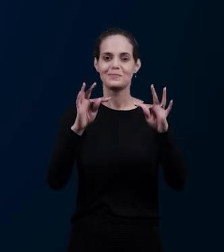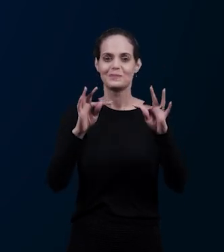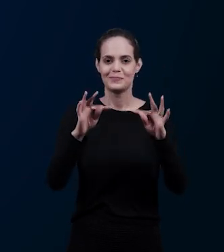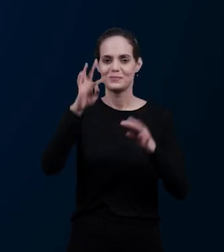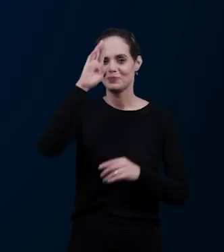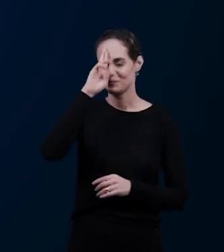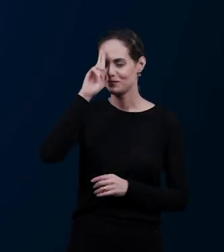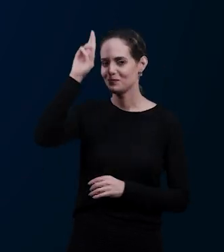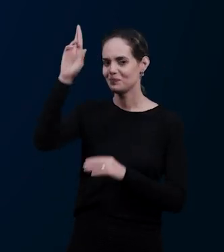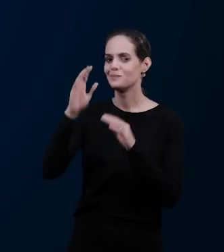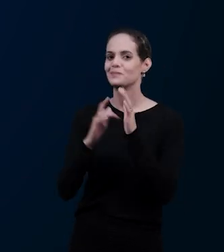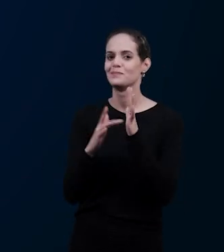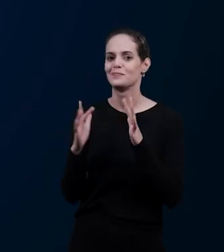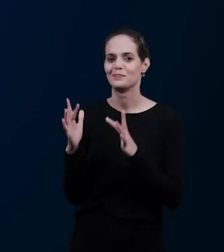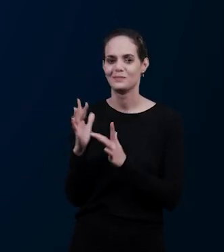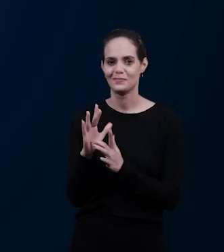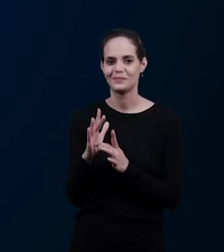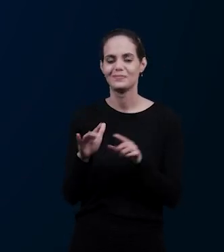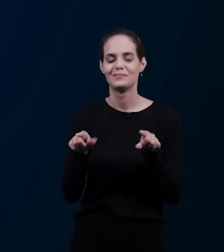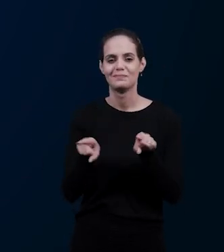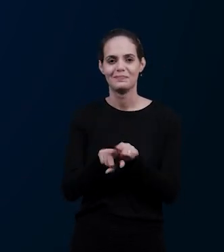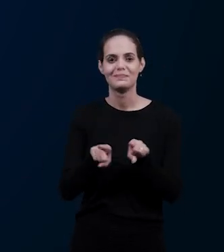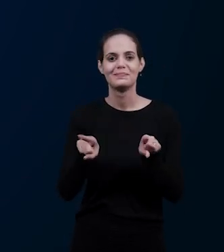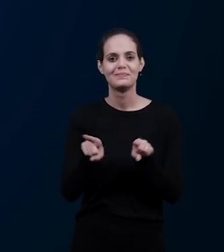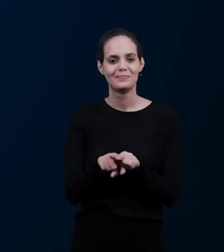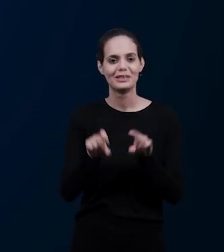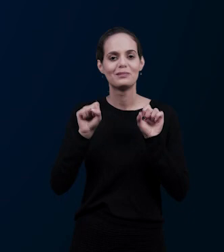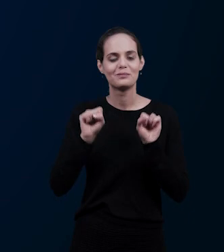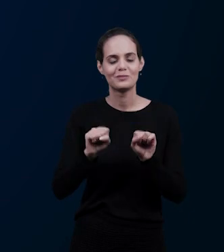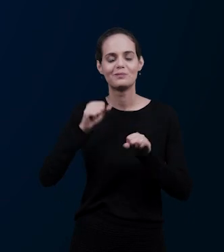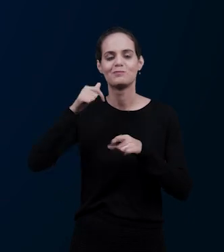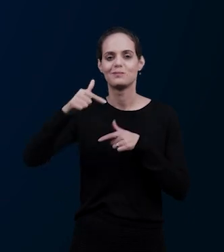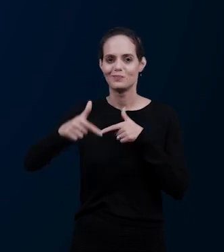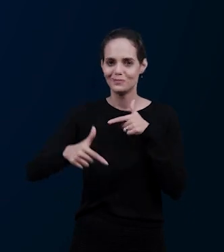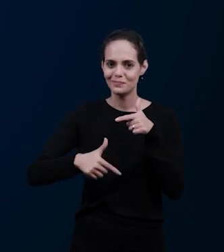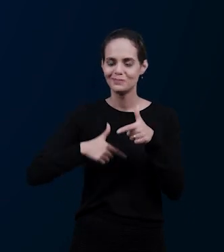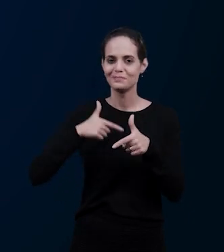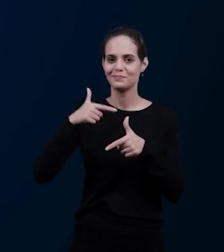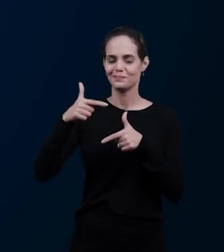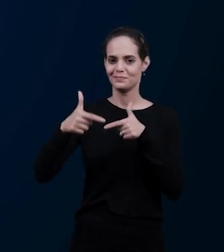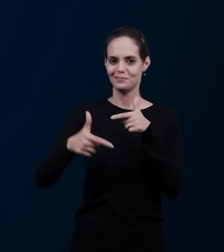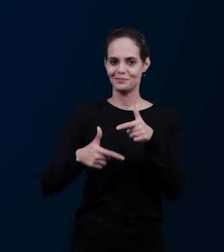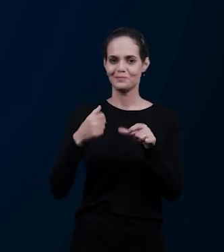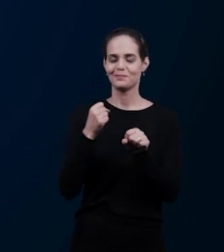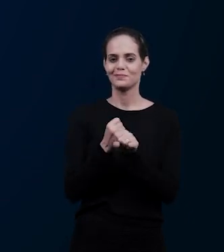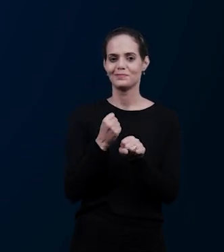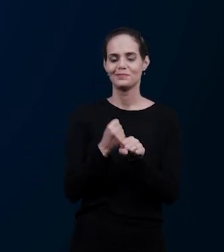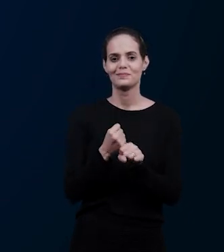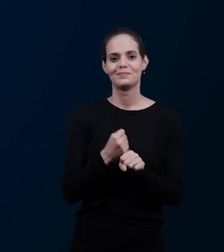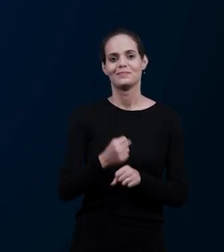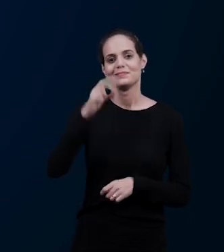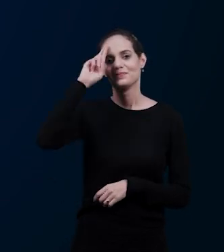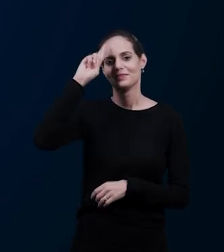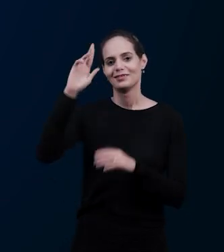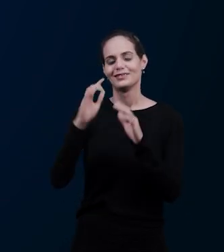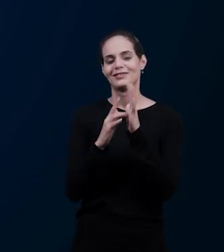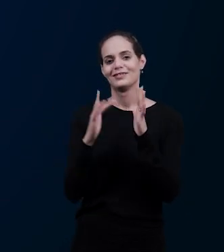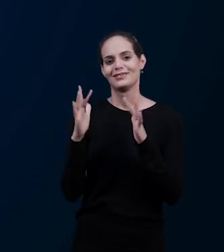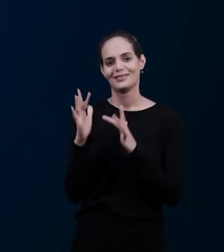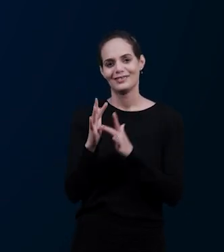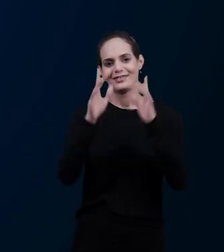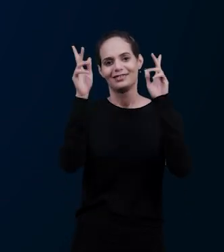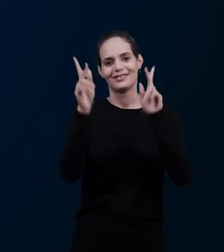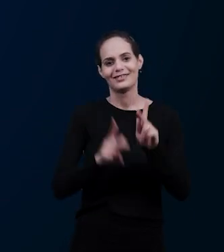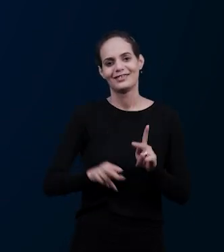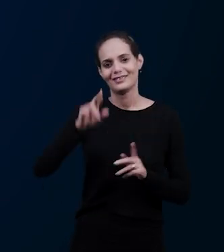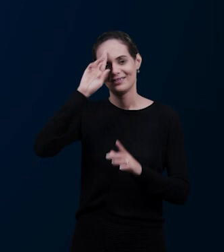testemunhar do Senhor Jesus e também poder trabalhar na